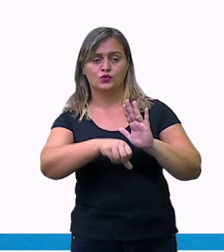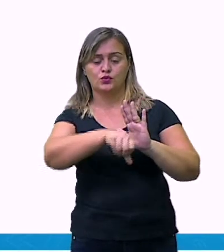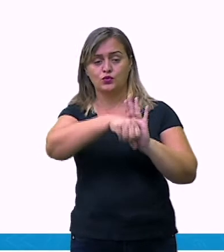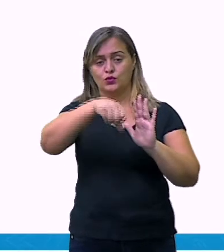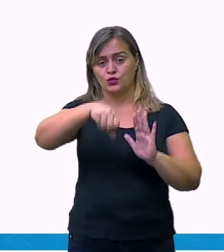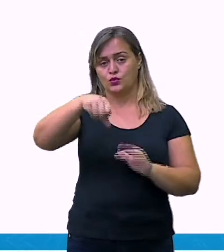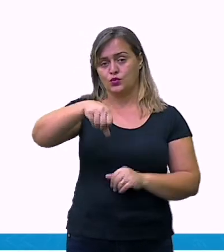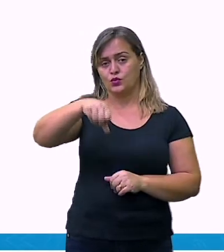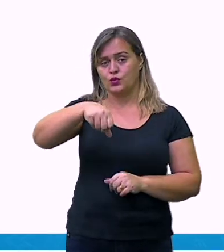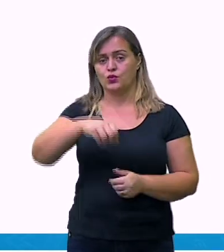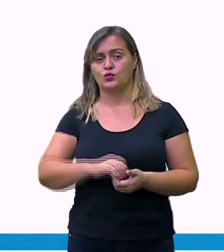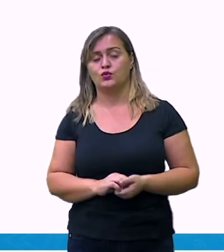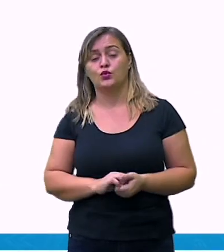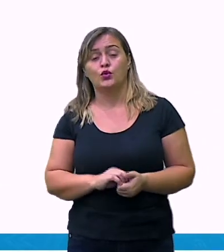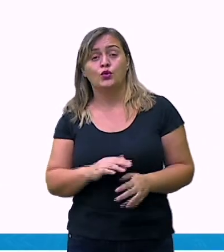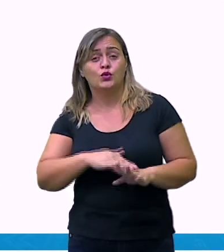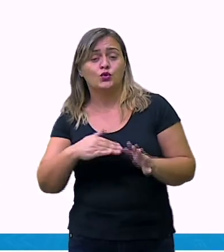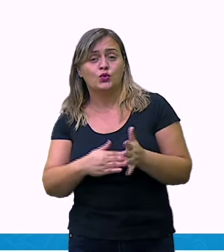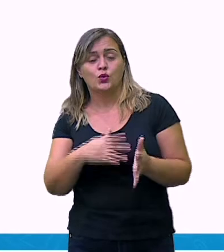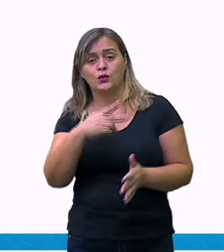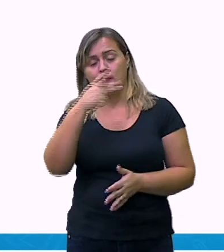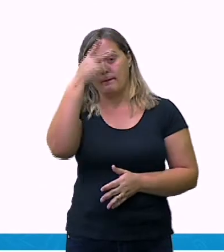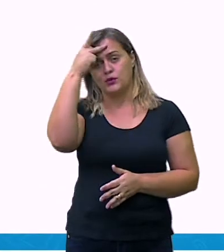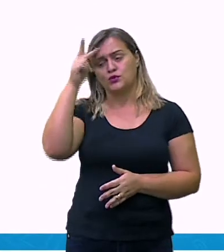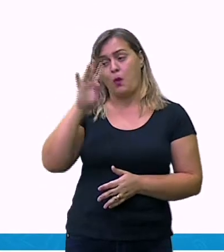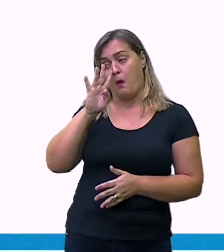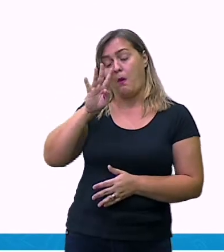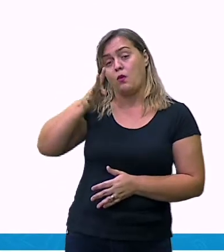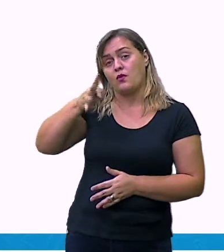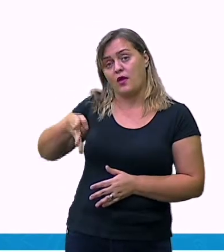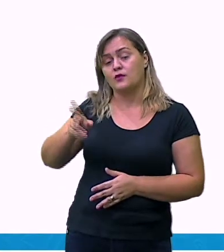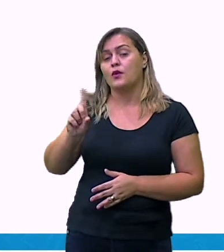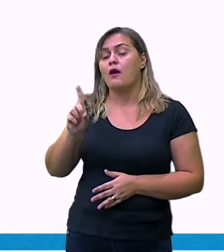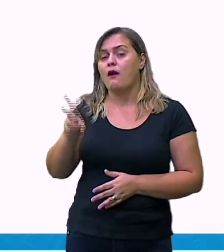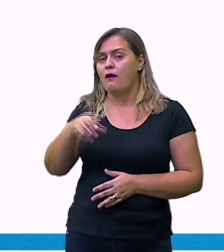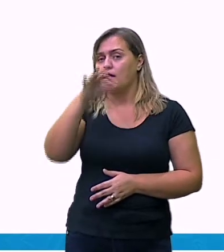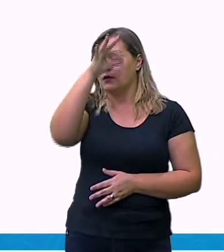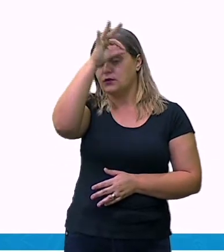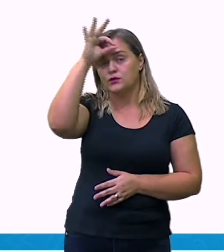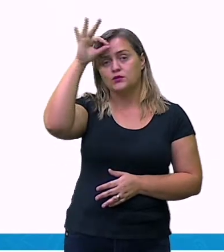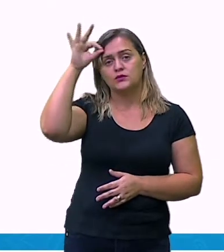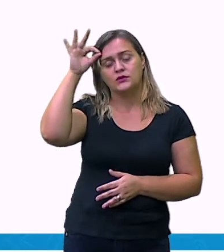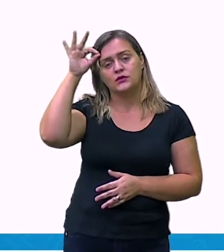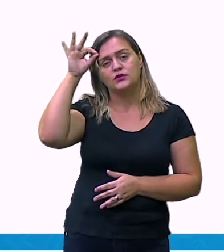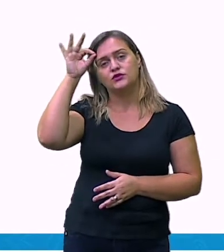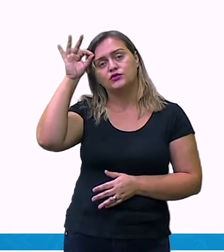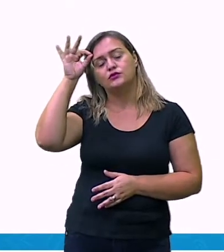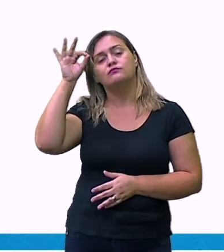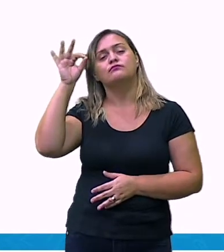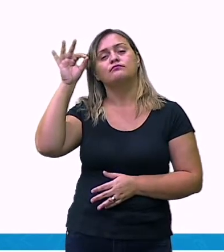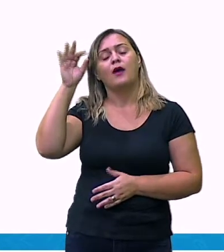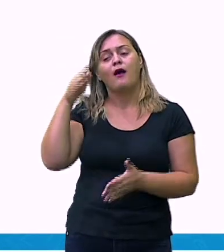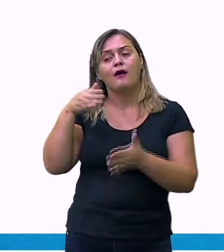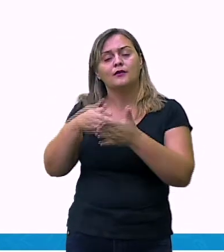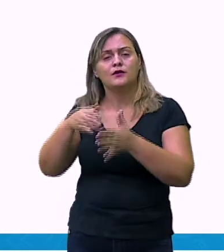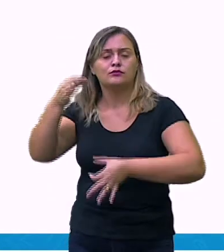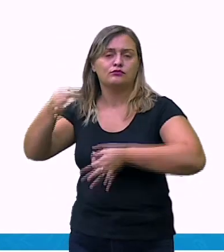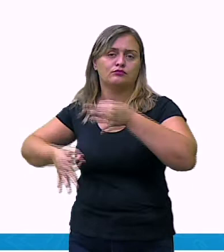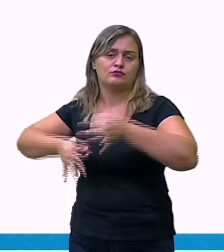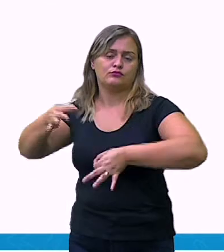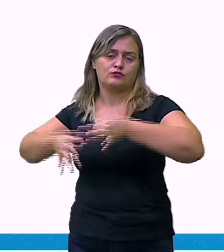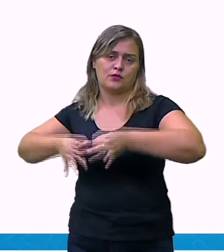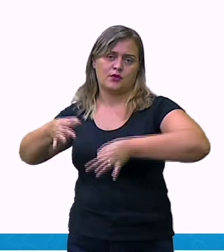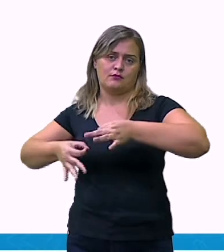considerado inocente até ser declarado culpado. E se julgar indispensável prendê-lo,